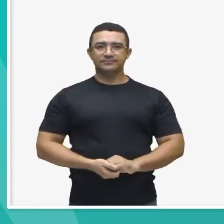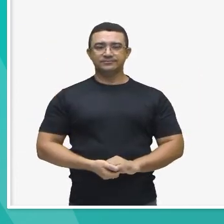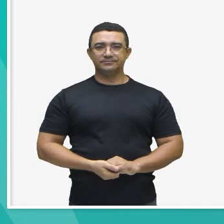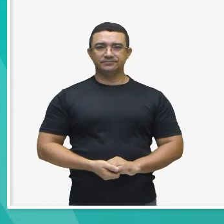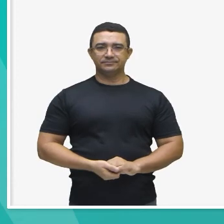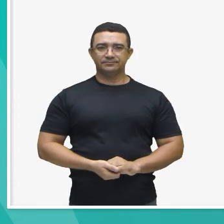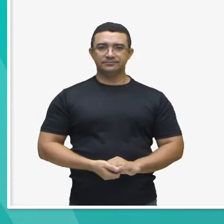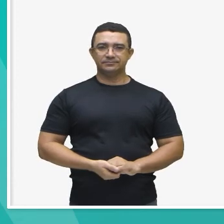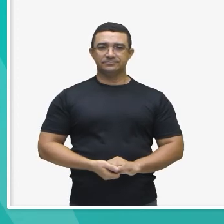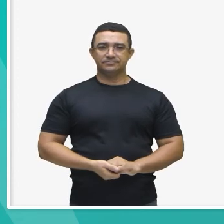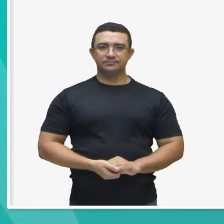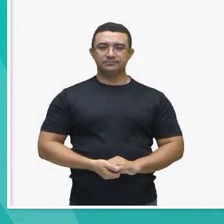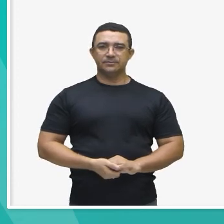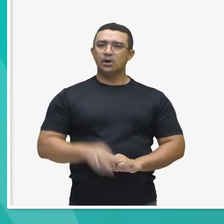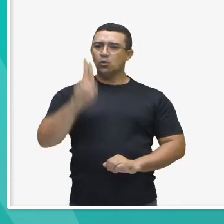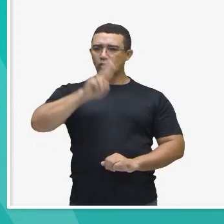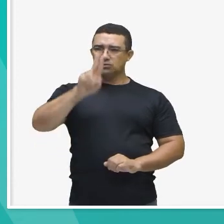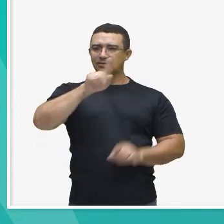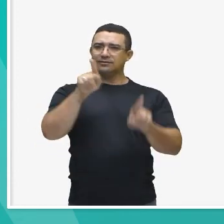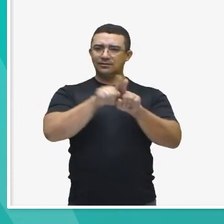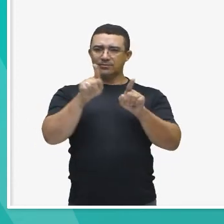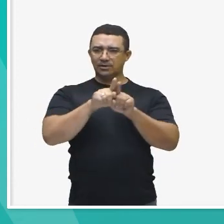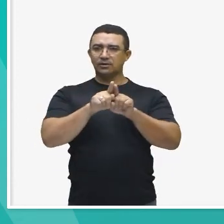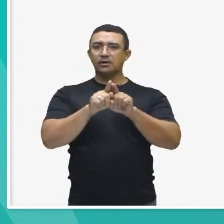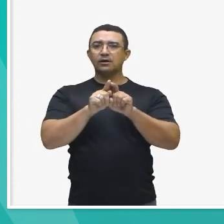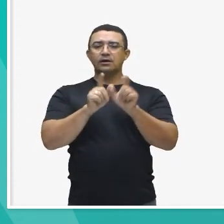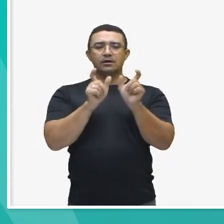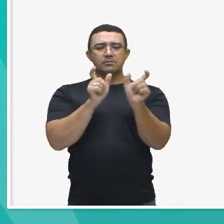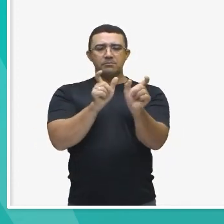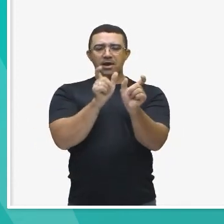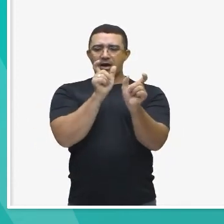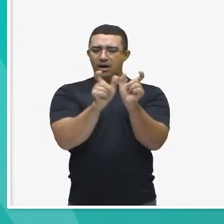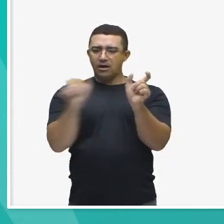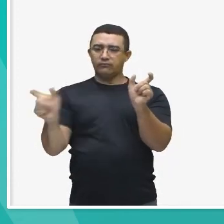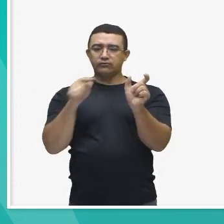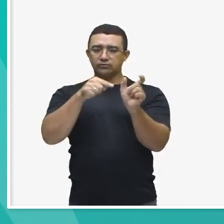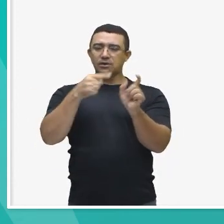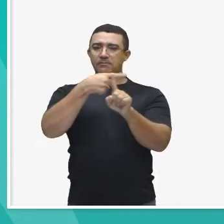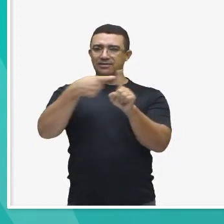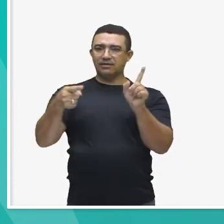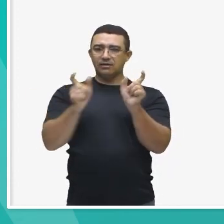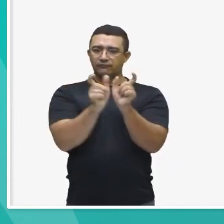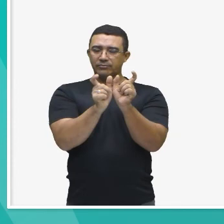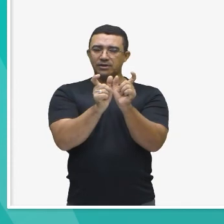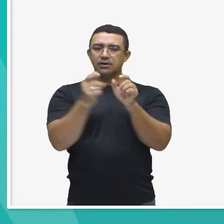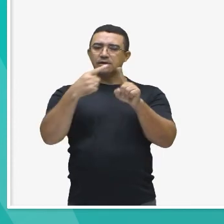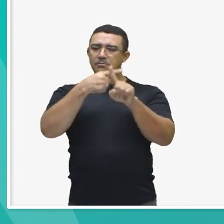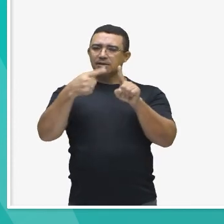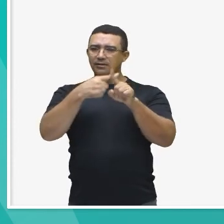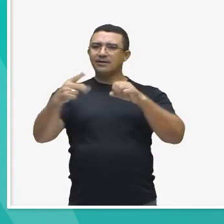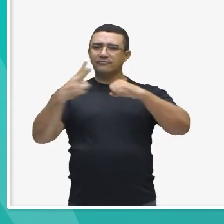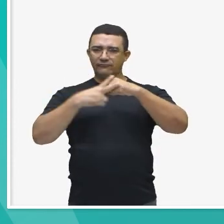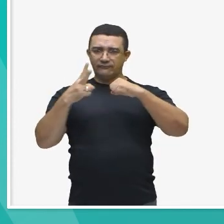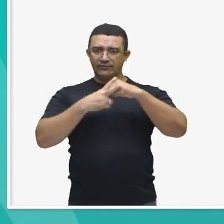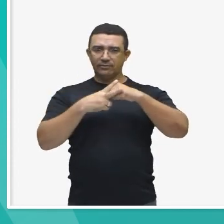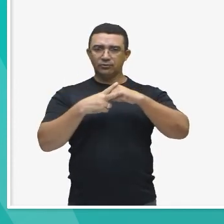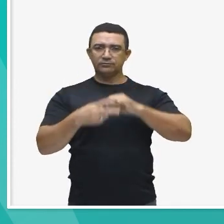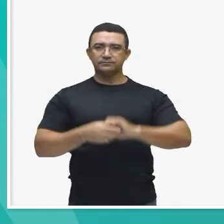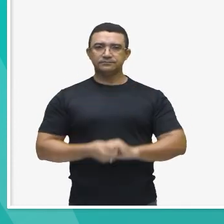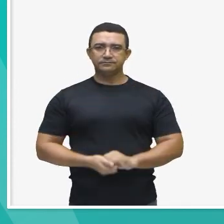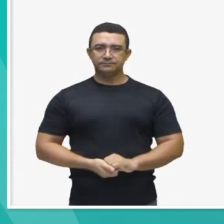Aí aplica-se o pronome no meio do verbo, entre as suas terminações,